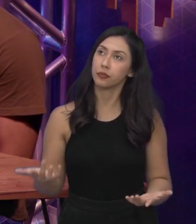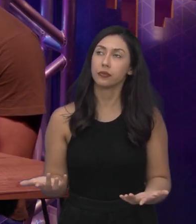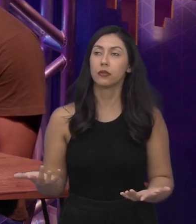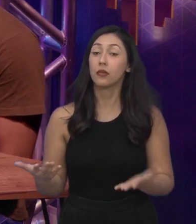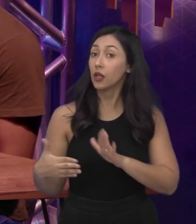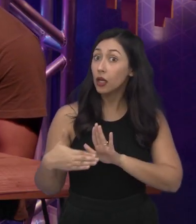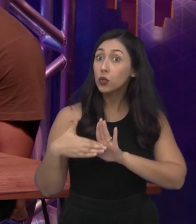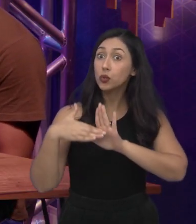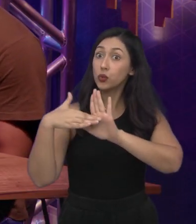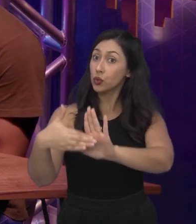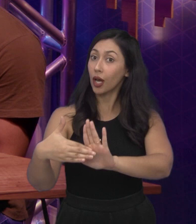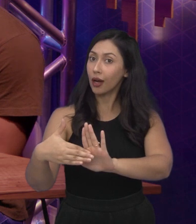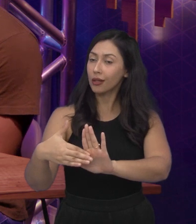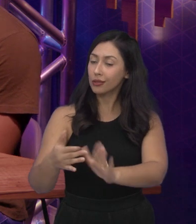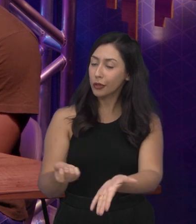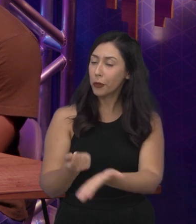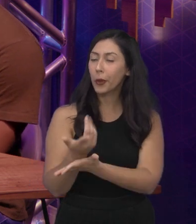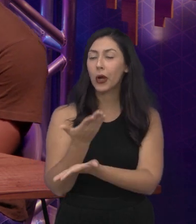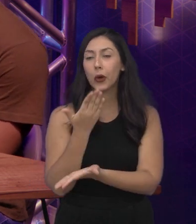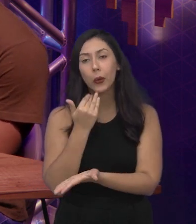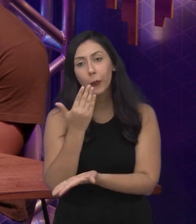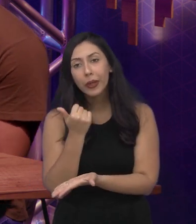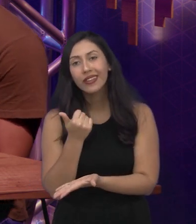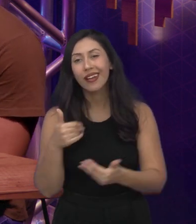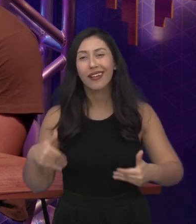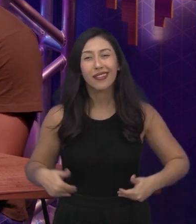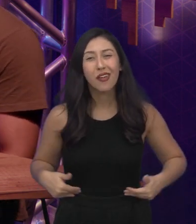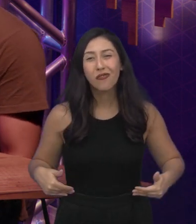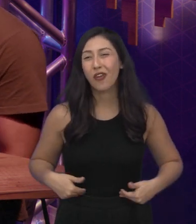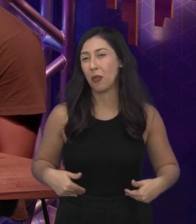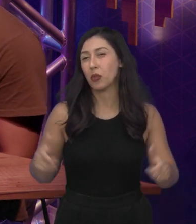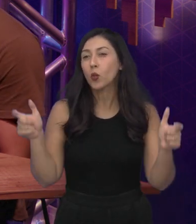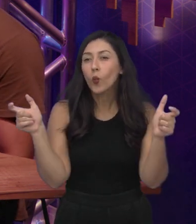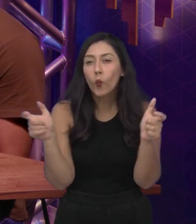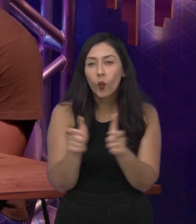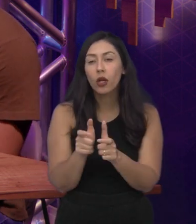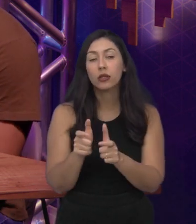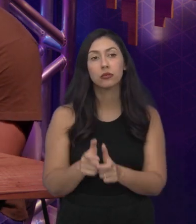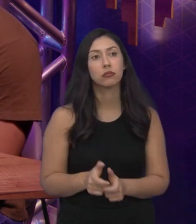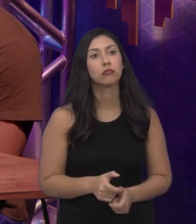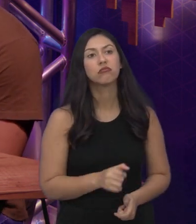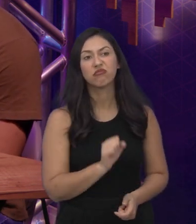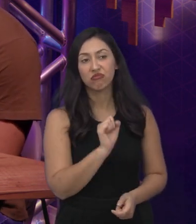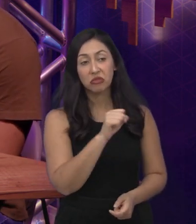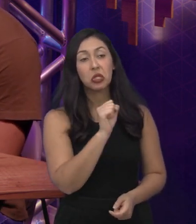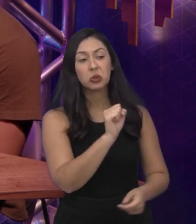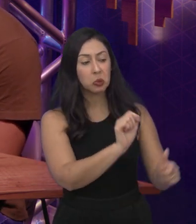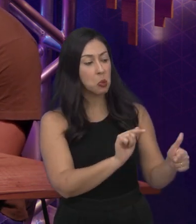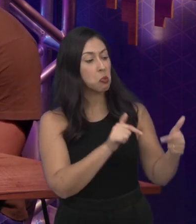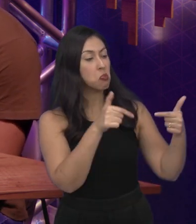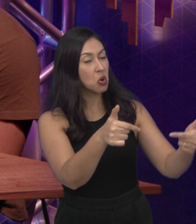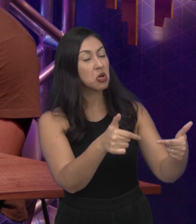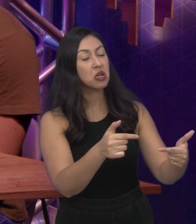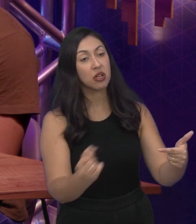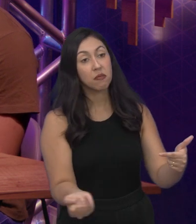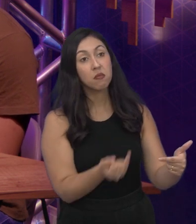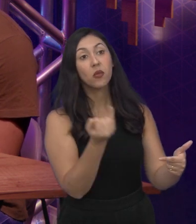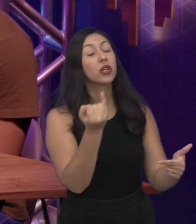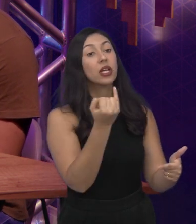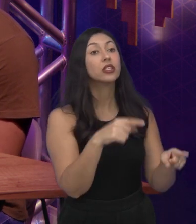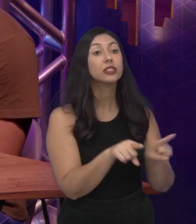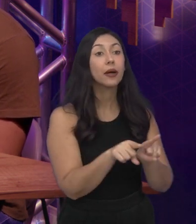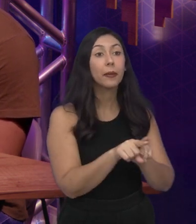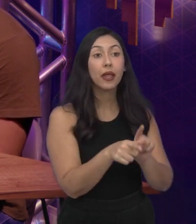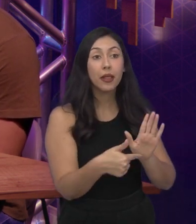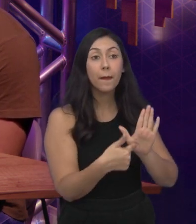né, a ajudar na alimentação, no combate à fome, né, nesses lugares mais longes. Perfeito, várias iniciativas importantes.